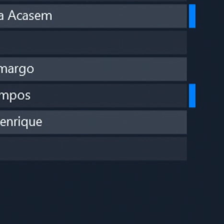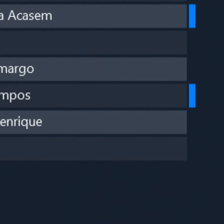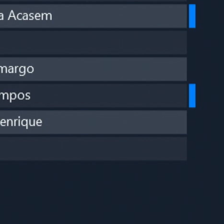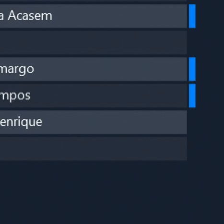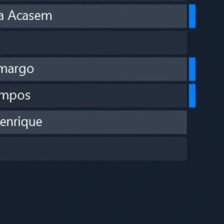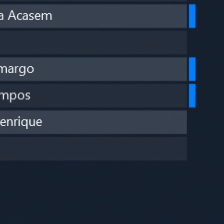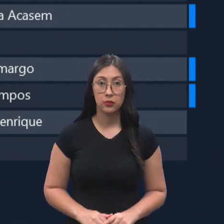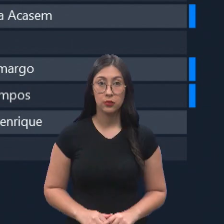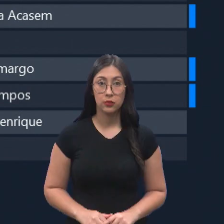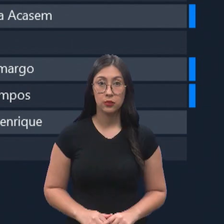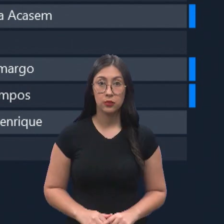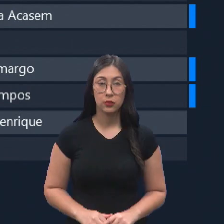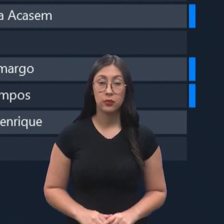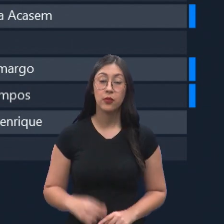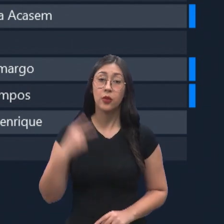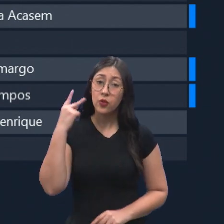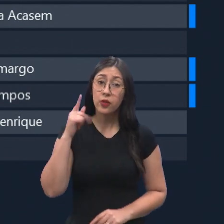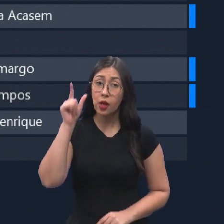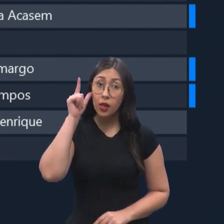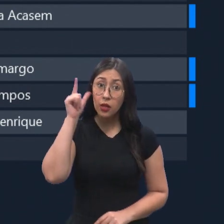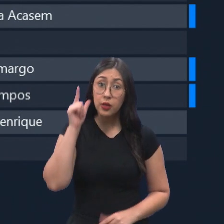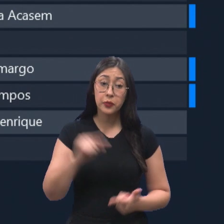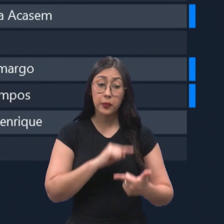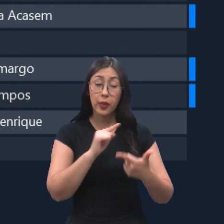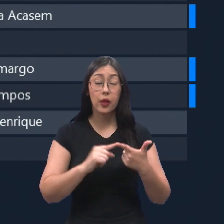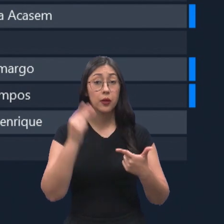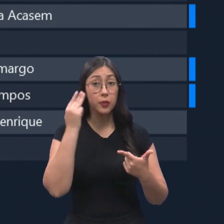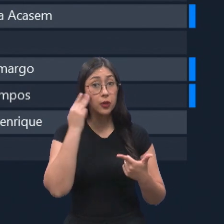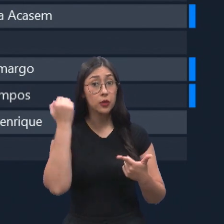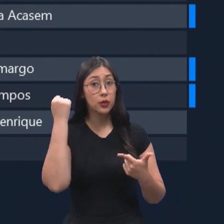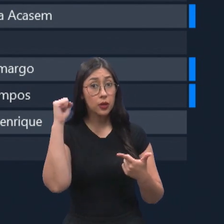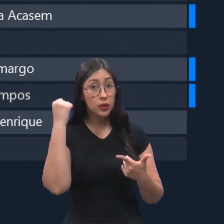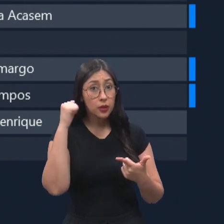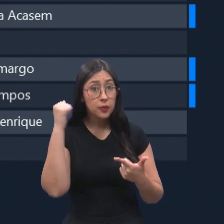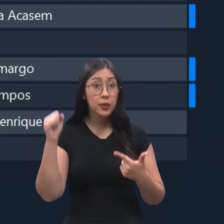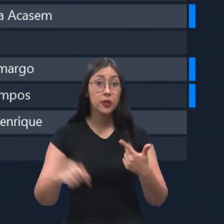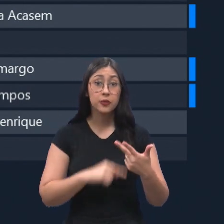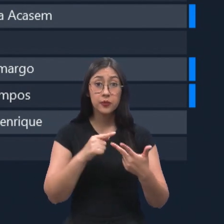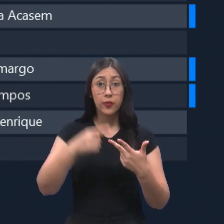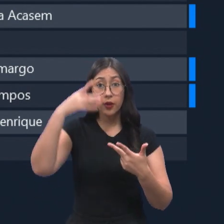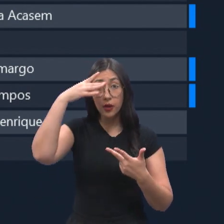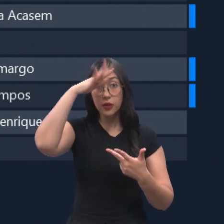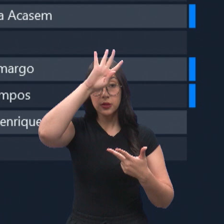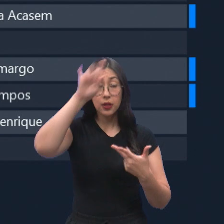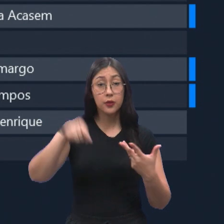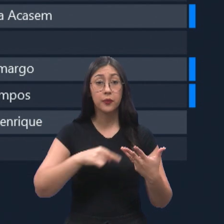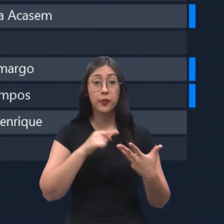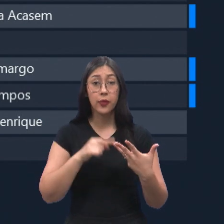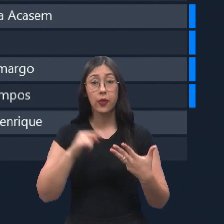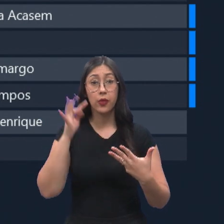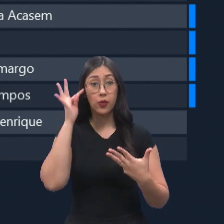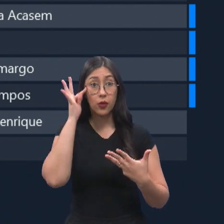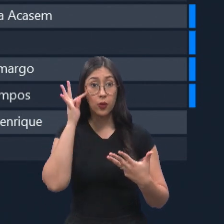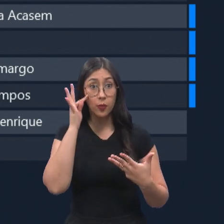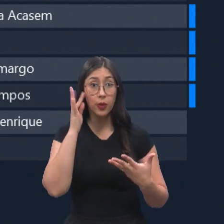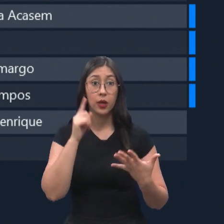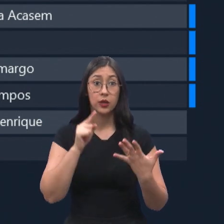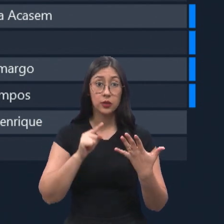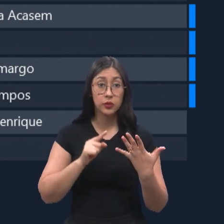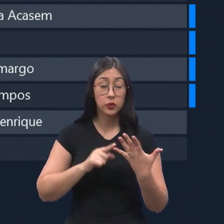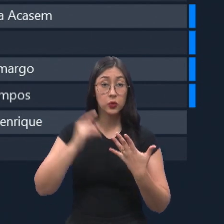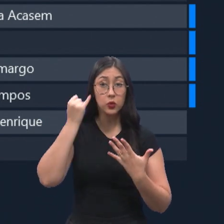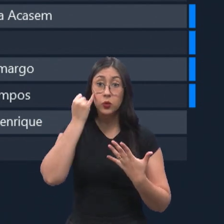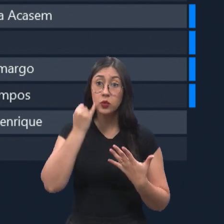Vereadores Lino Bispo, Marcão da Academia, vereador Sena, Tomás Henrique, José Luiz Nunes,